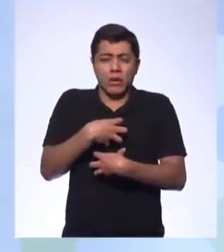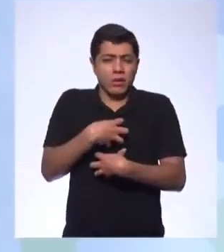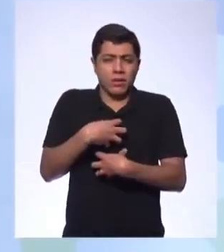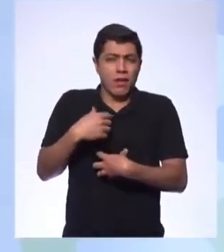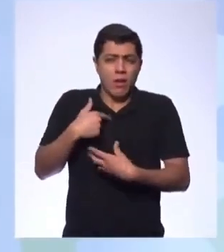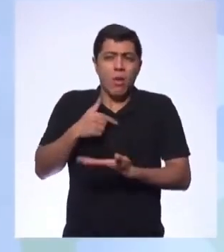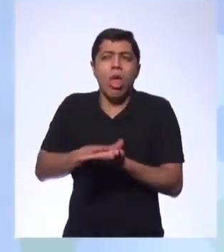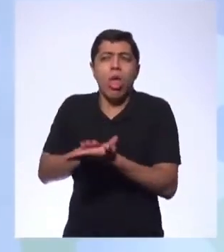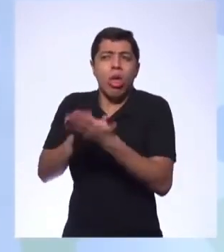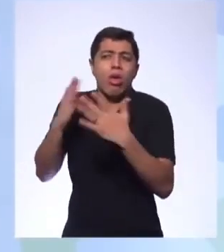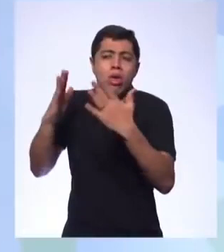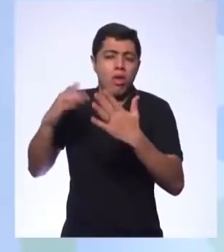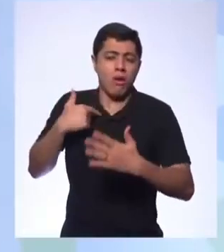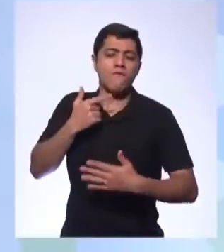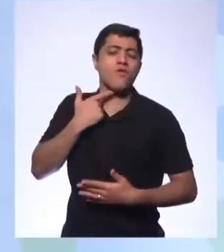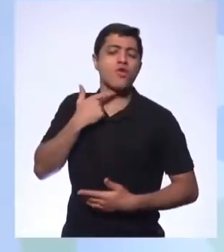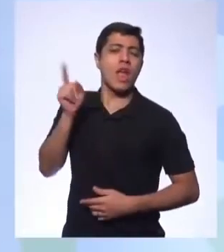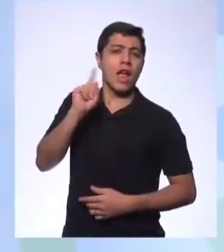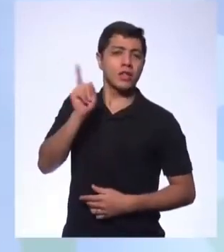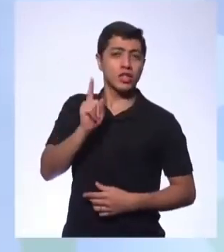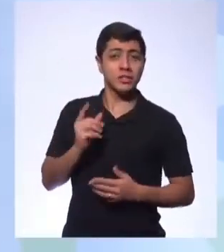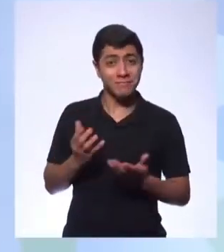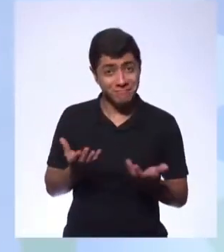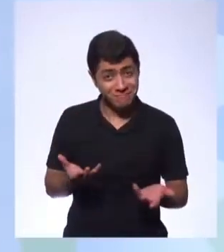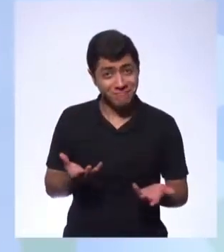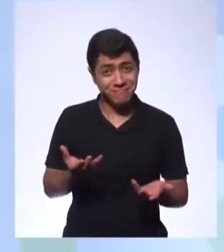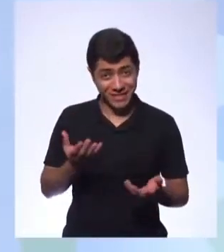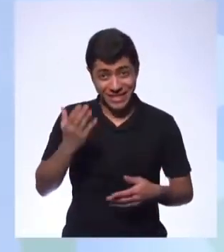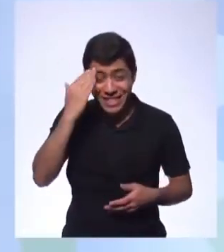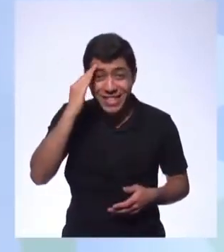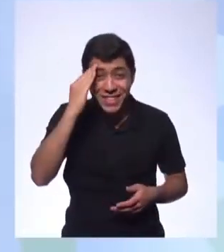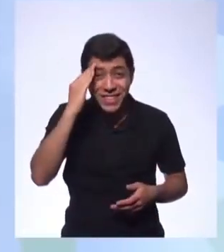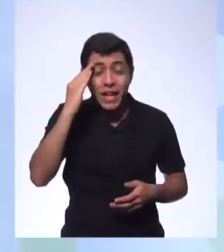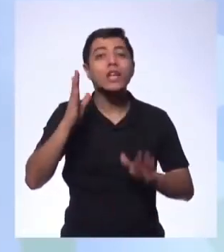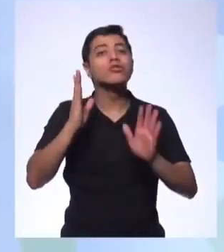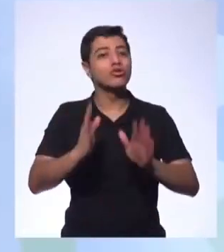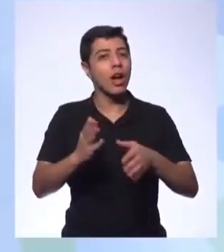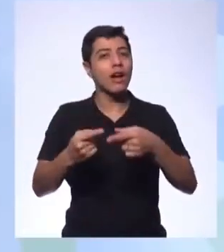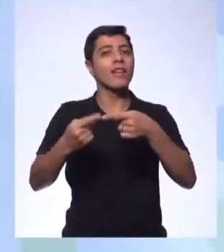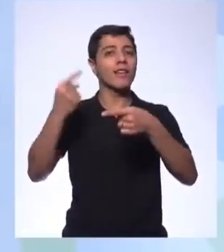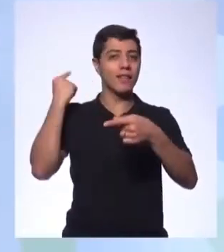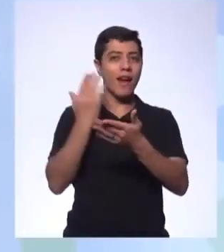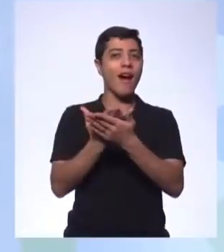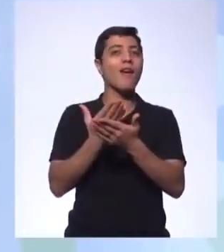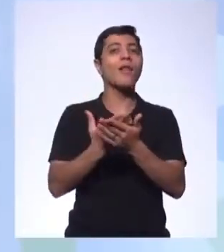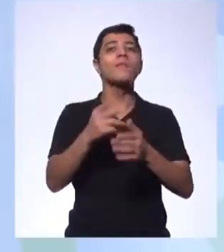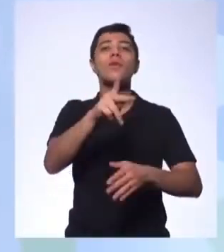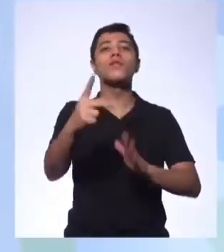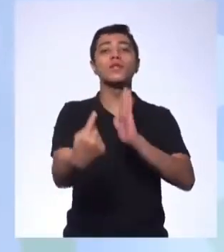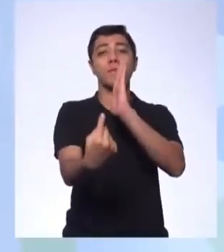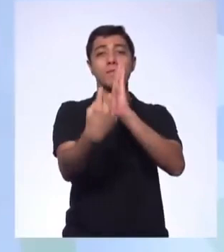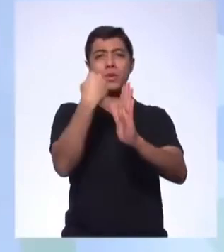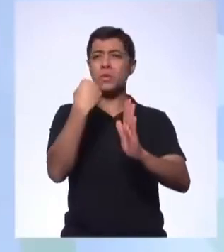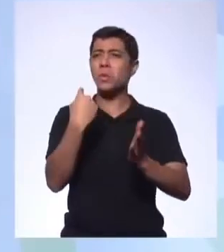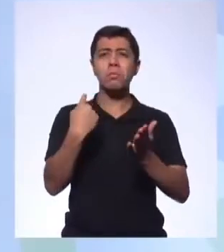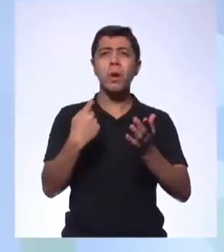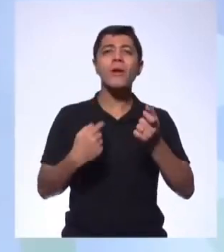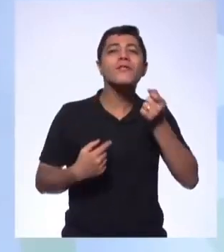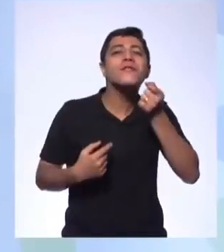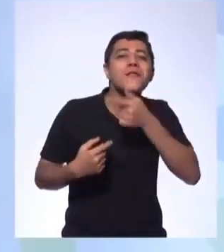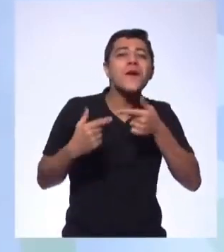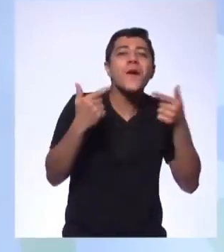nome dele, ele fez na última aula. Professor, isso é uma comédia ou uma tragédia, né? Então, olha, já começa pedindo aplauso, porque o que nós vamos